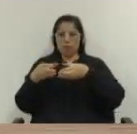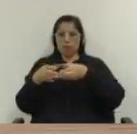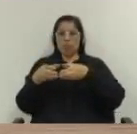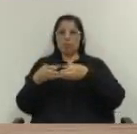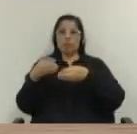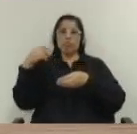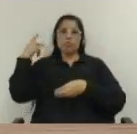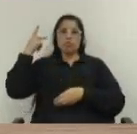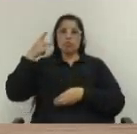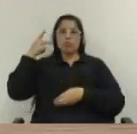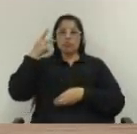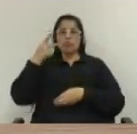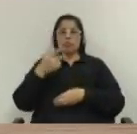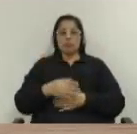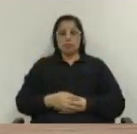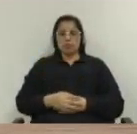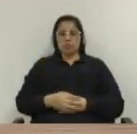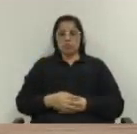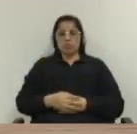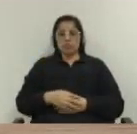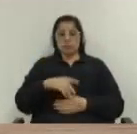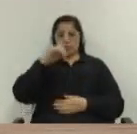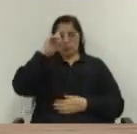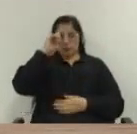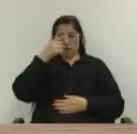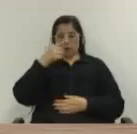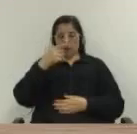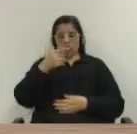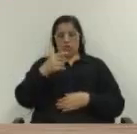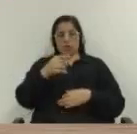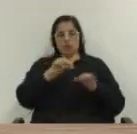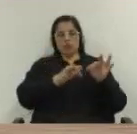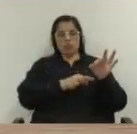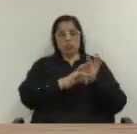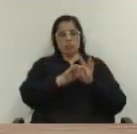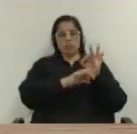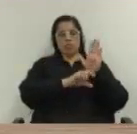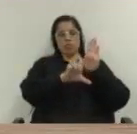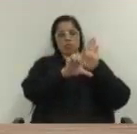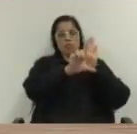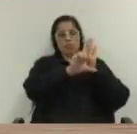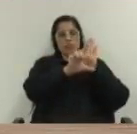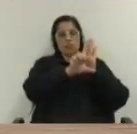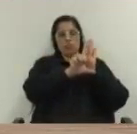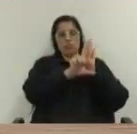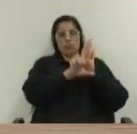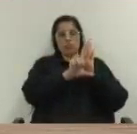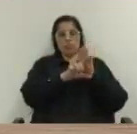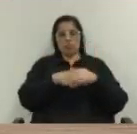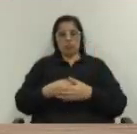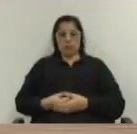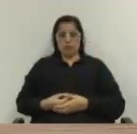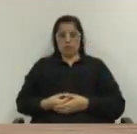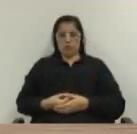Câmara Municipal com o objetivo de encaminhar projeto de lei que autoriza o Poder Executivo, por meio do Centro de